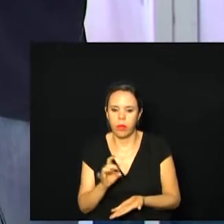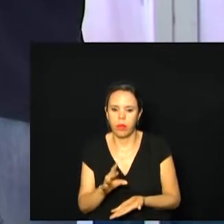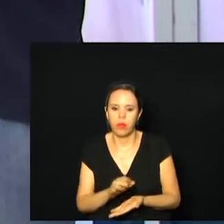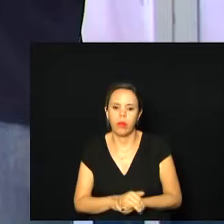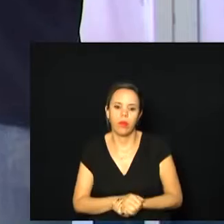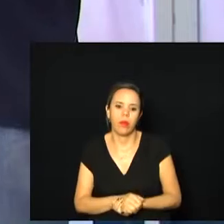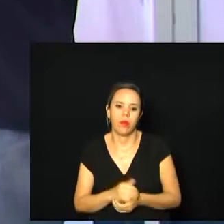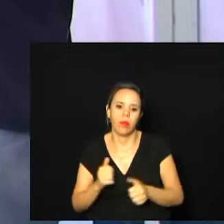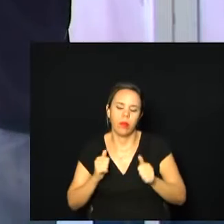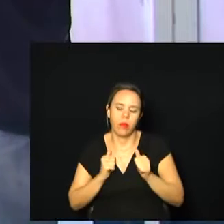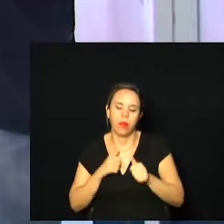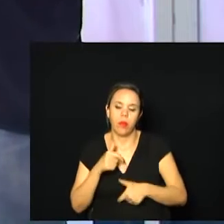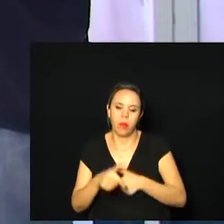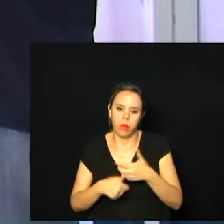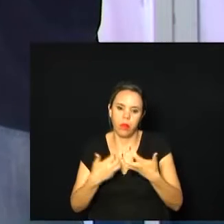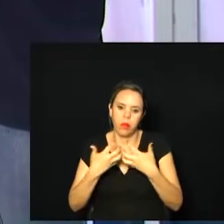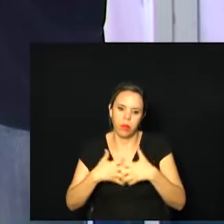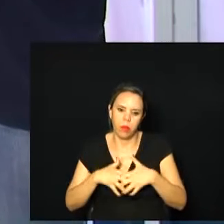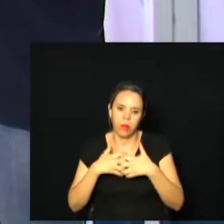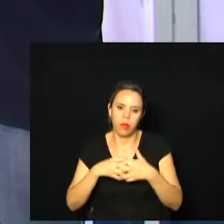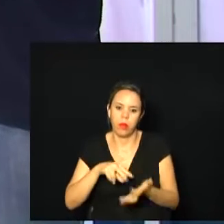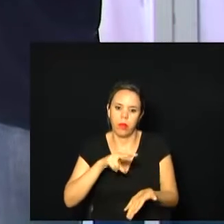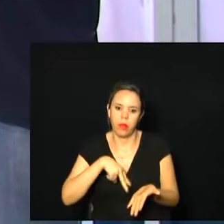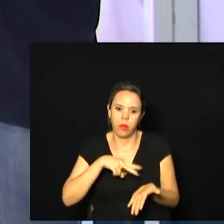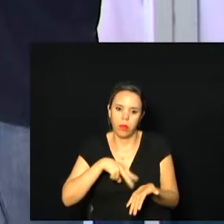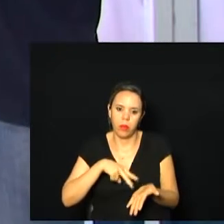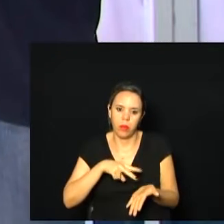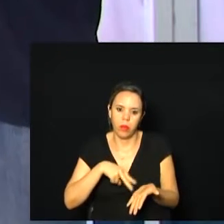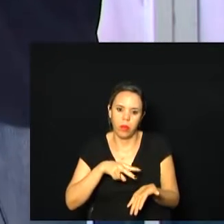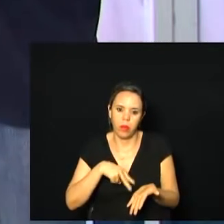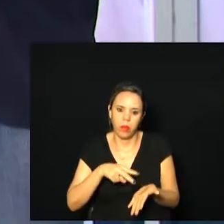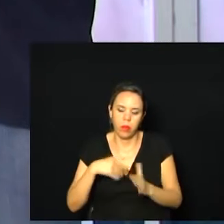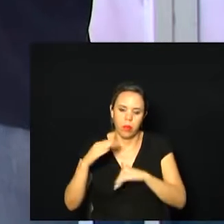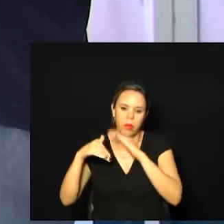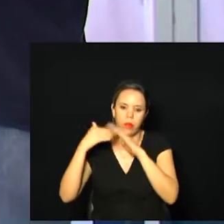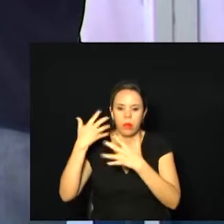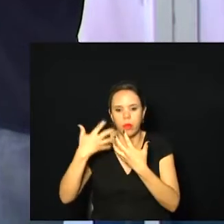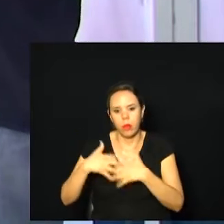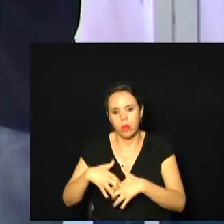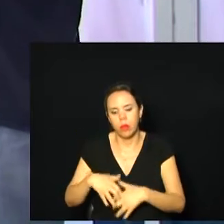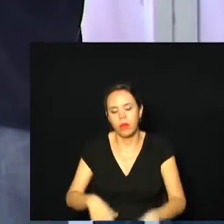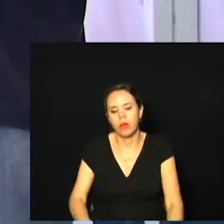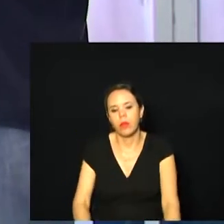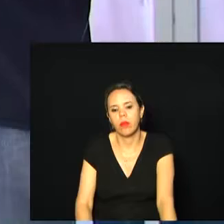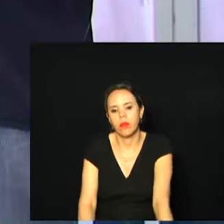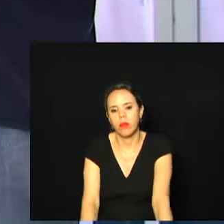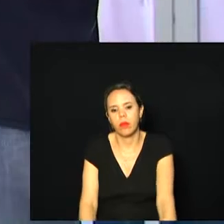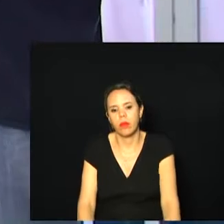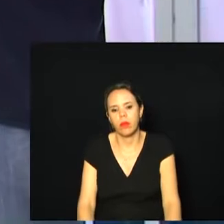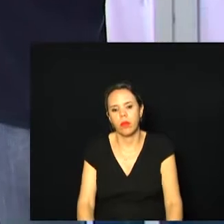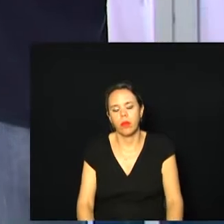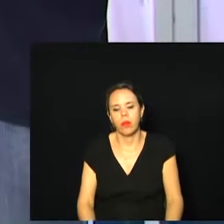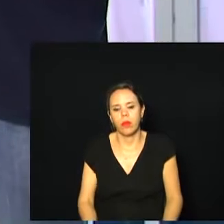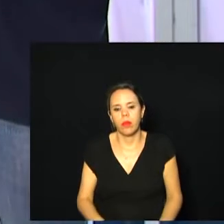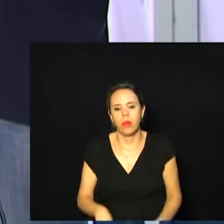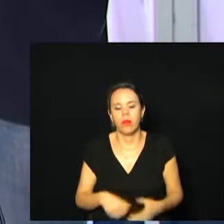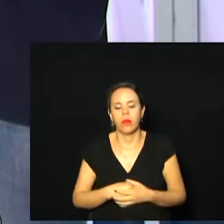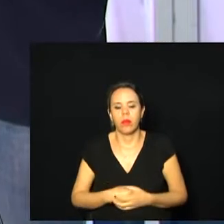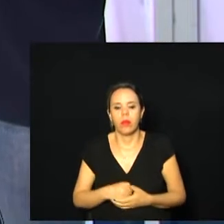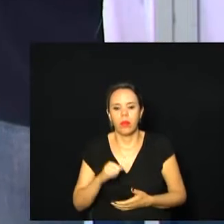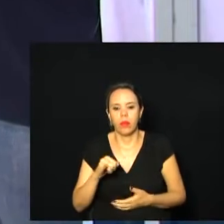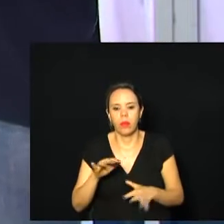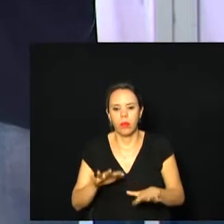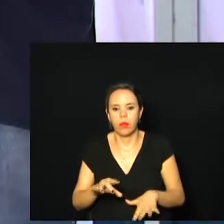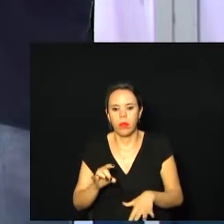passivo, de exercitar a leitura, né? De desenvolver o raciocínio, né? De mergulhar naquele mundo lá. Se você